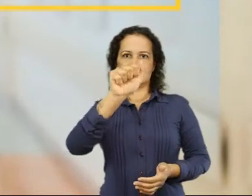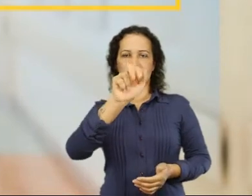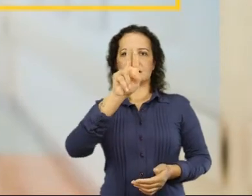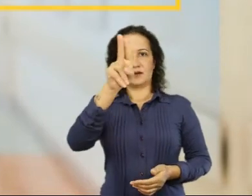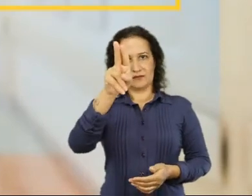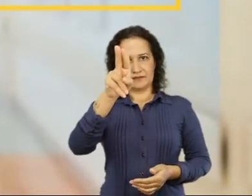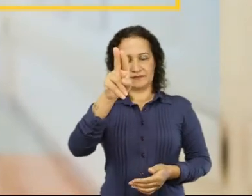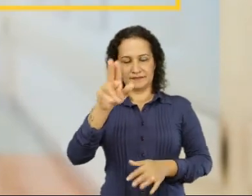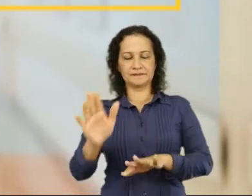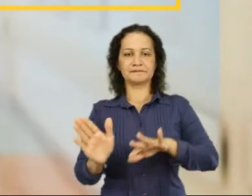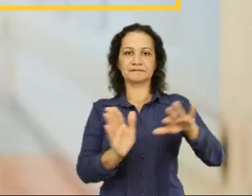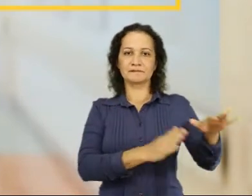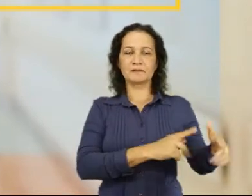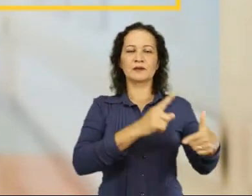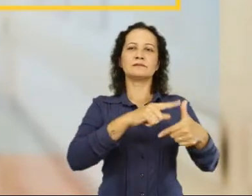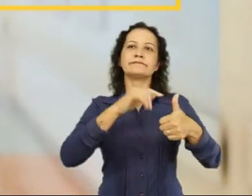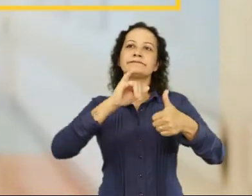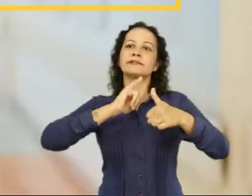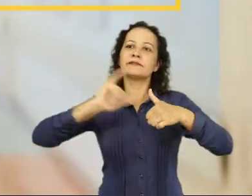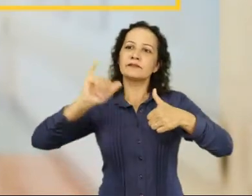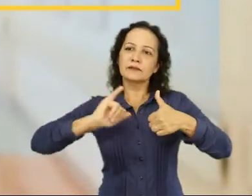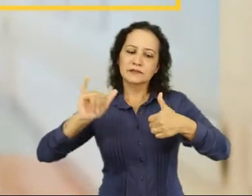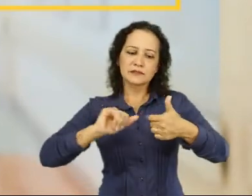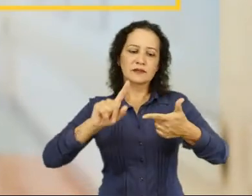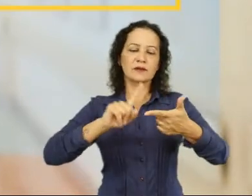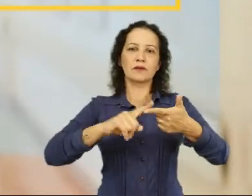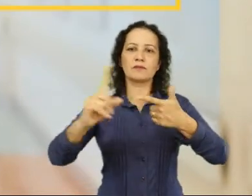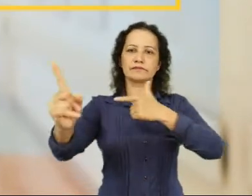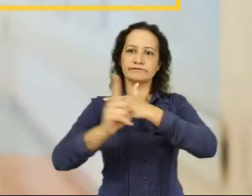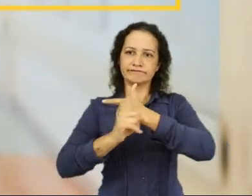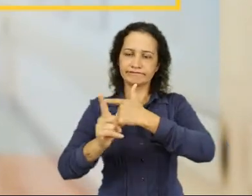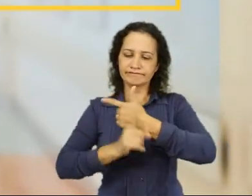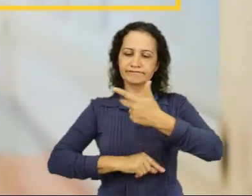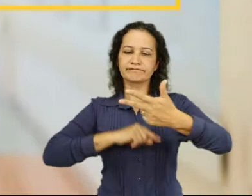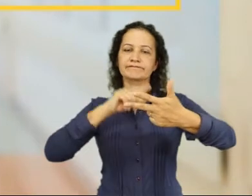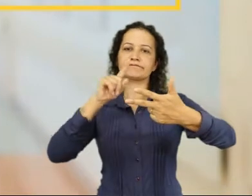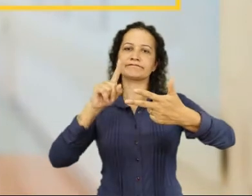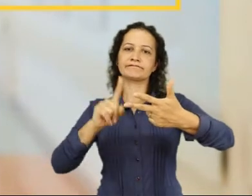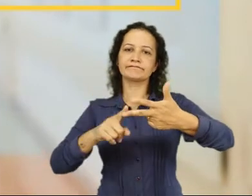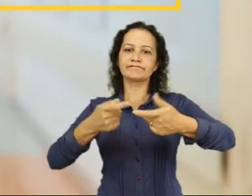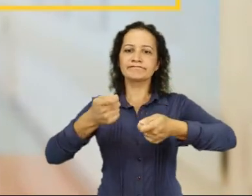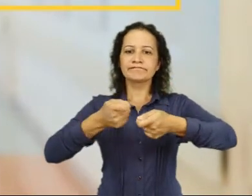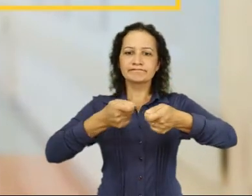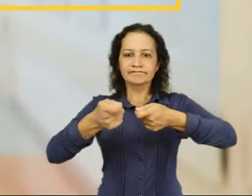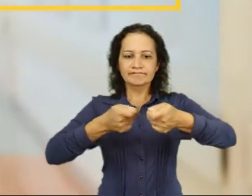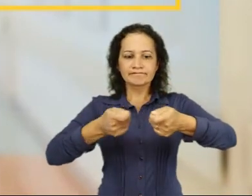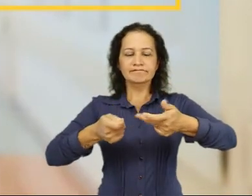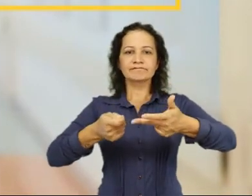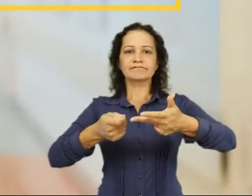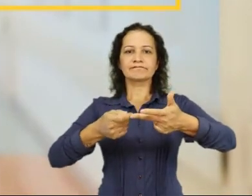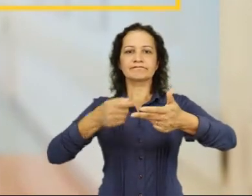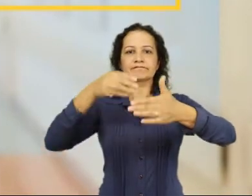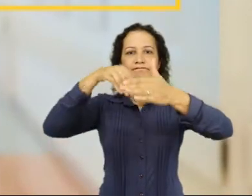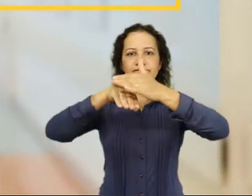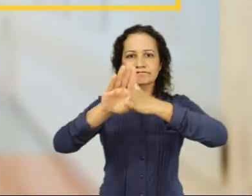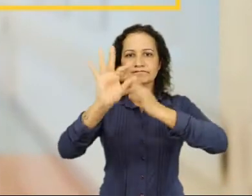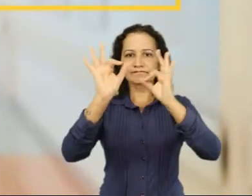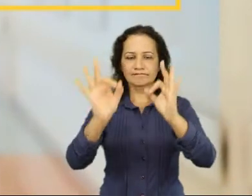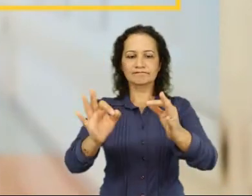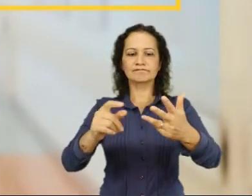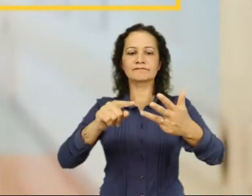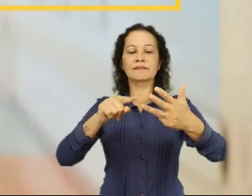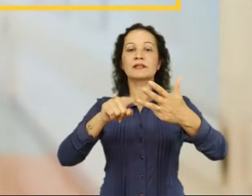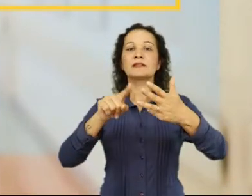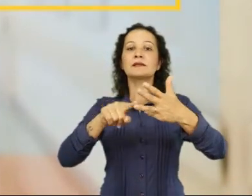o levantamento de informações, o atendimento ao público, o controle e conservação dos imunobiológicos e o lançamento também